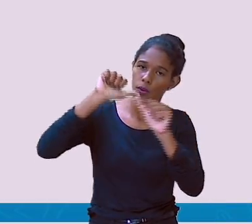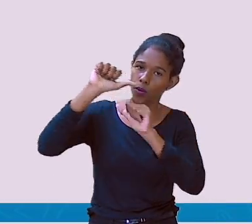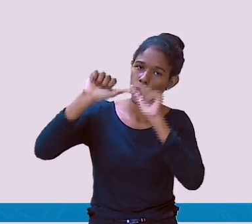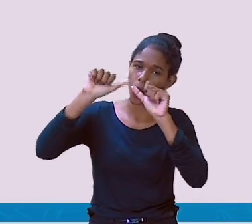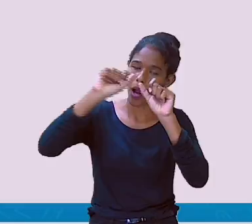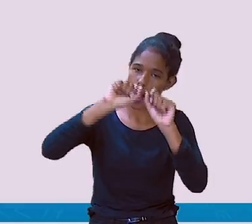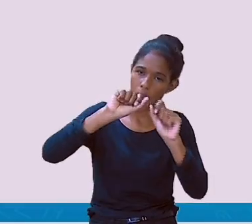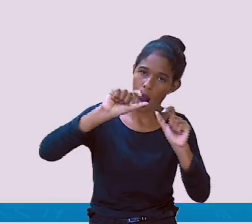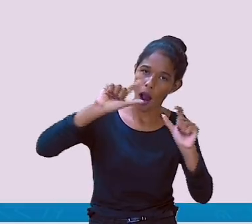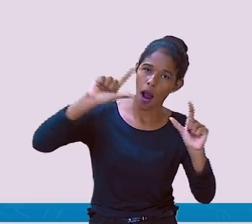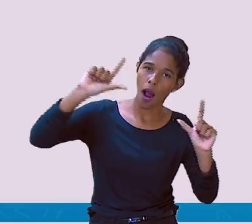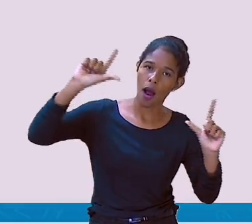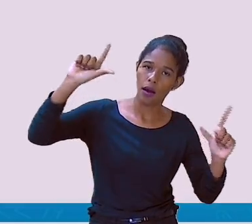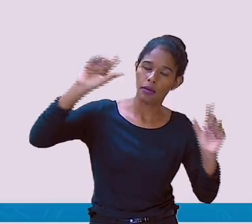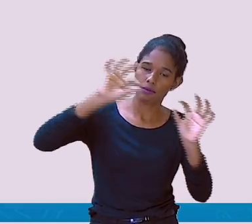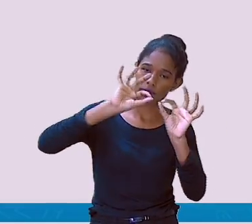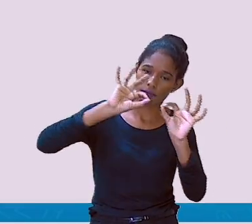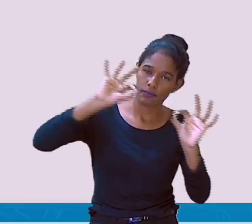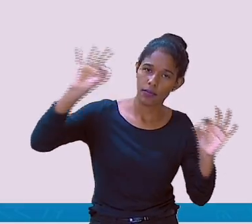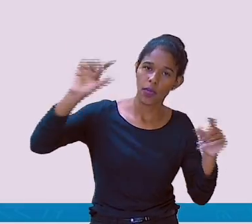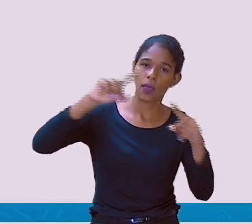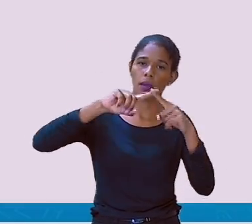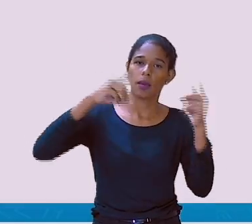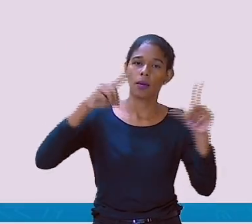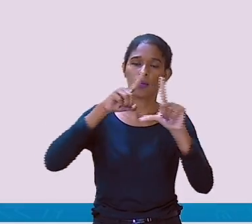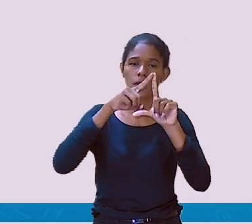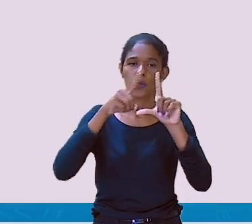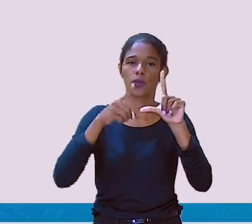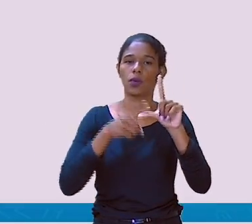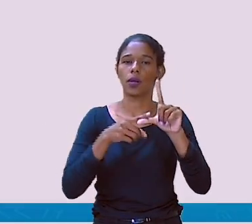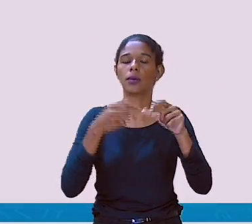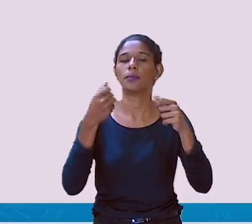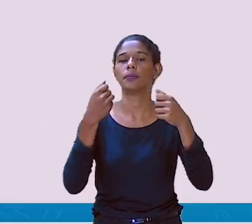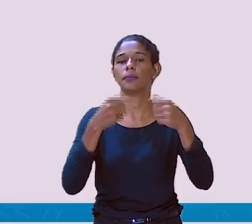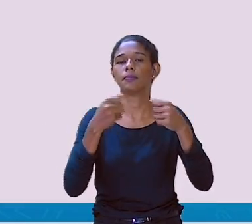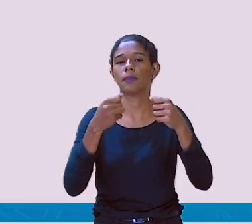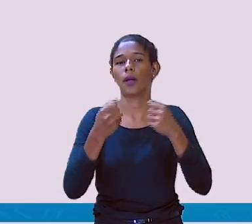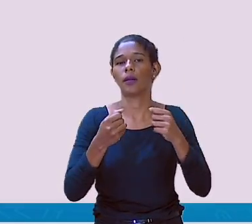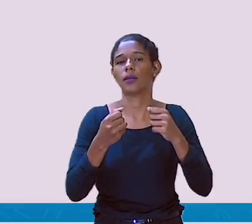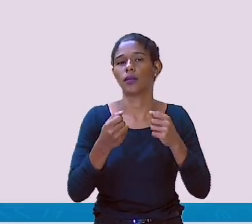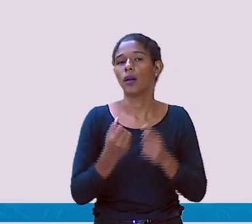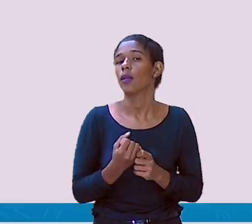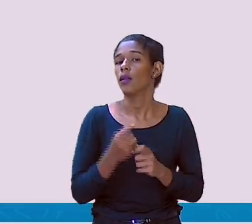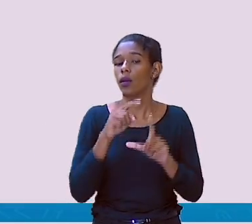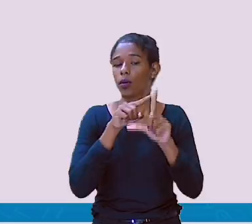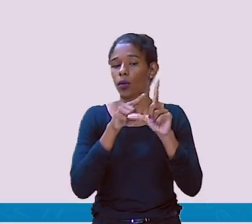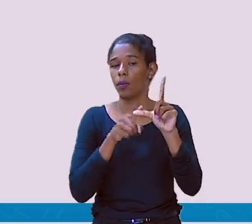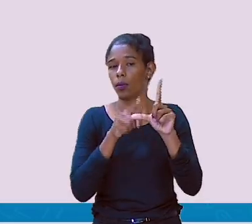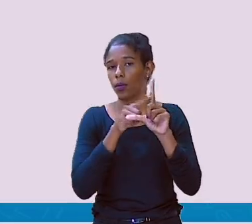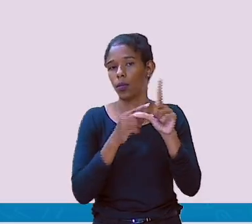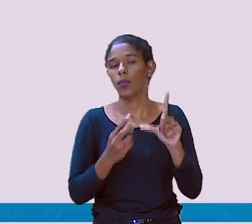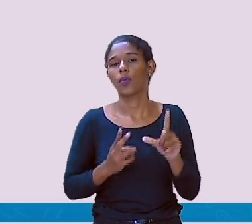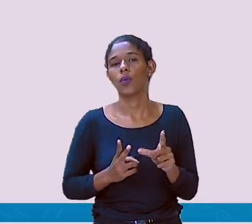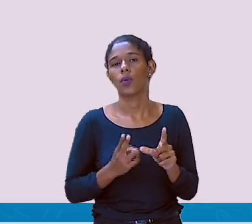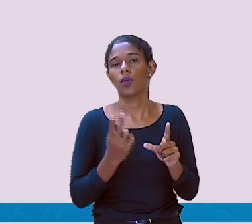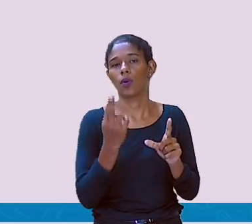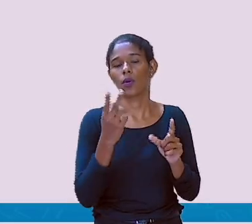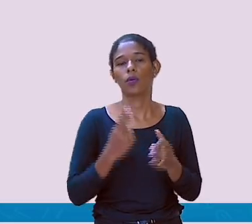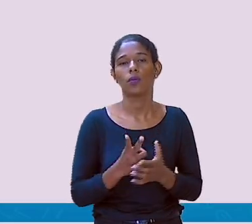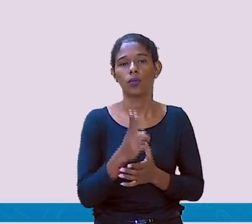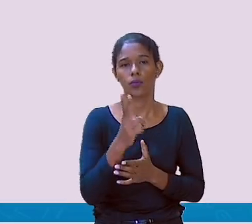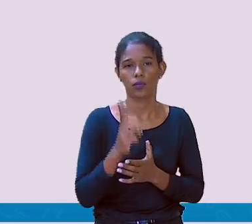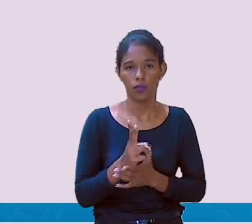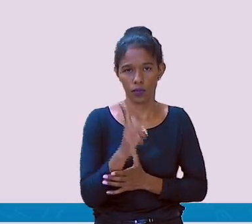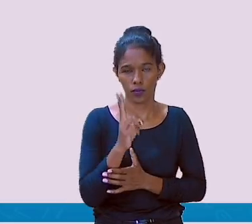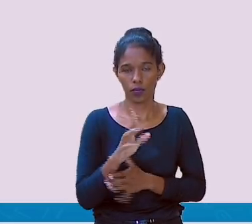formato, ângulos iguais, porém, os lados proporcionais. Vamos ver